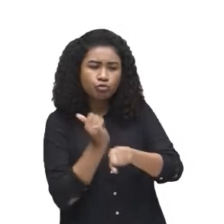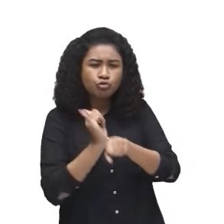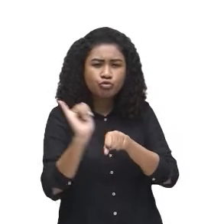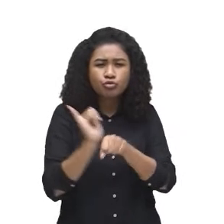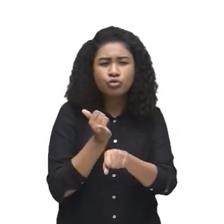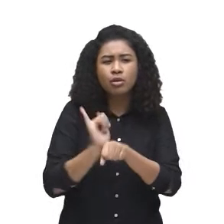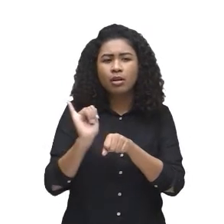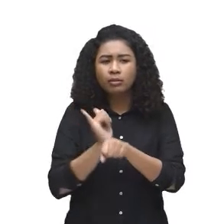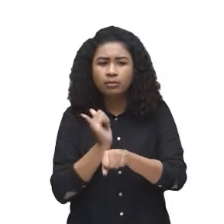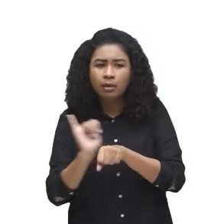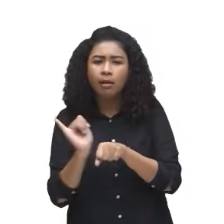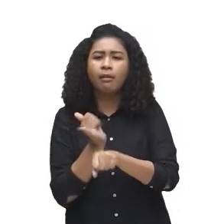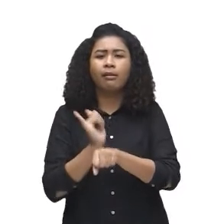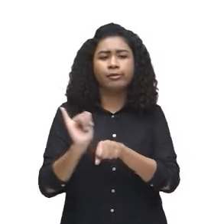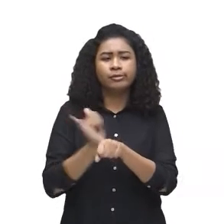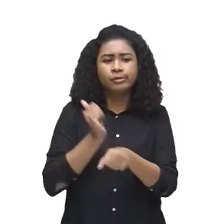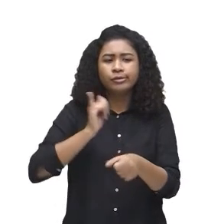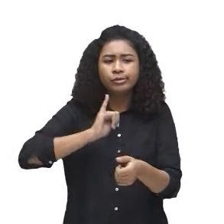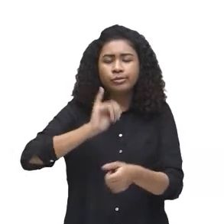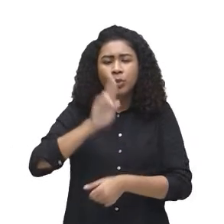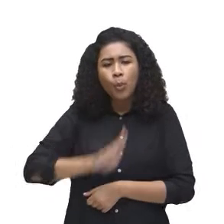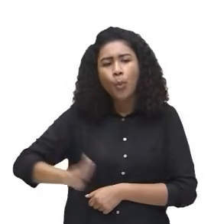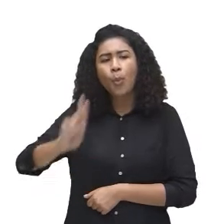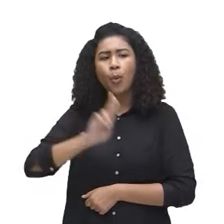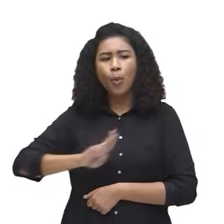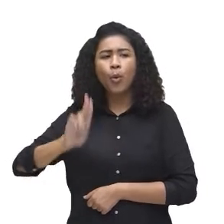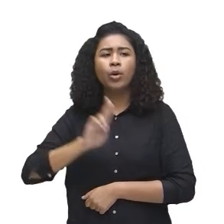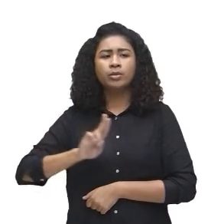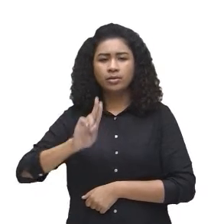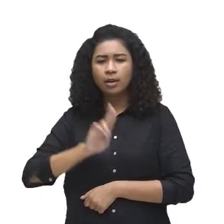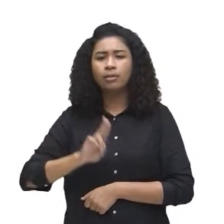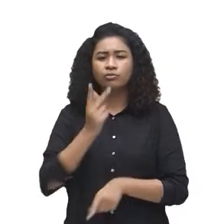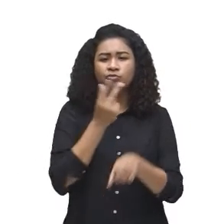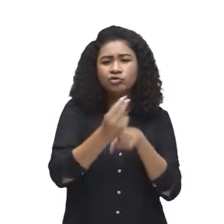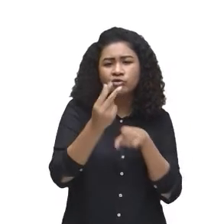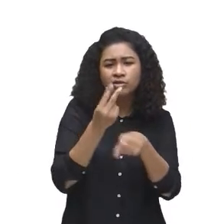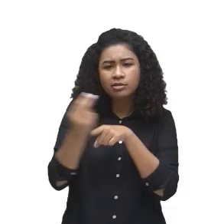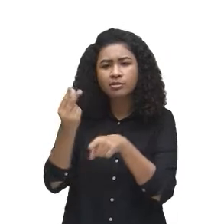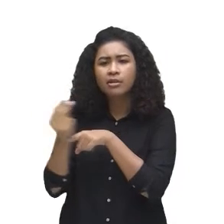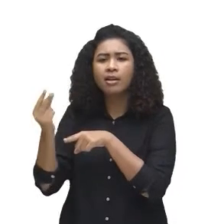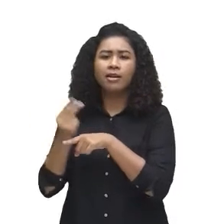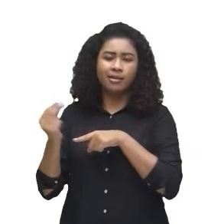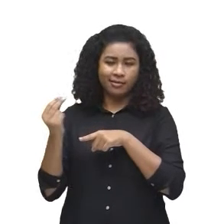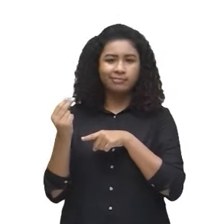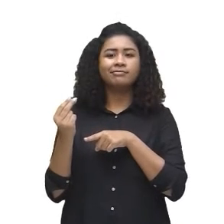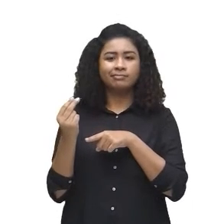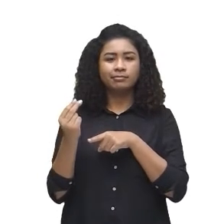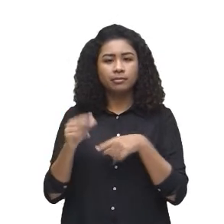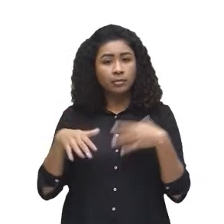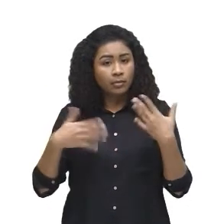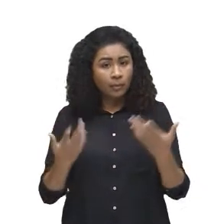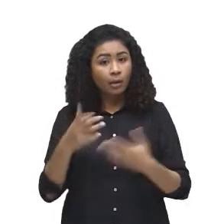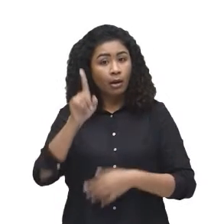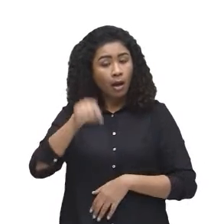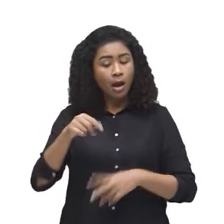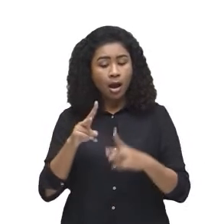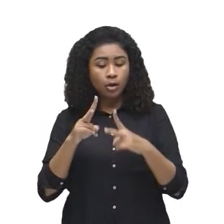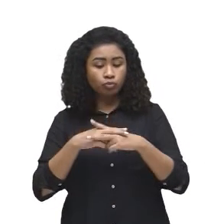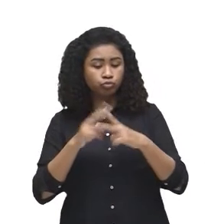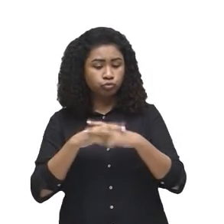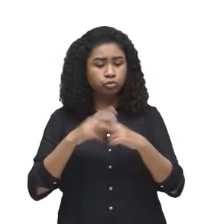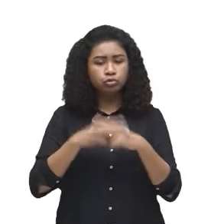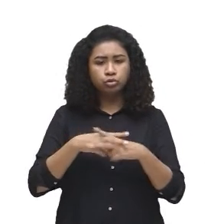ataque, de defesa, a gente está ali falando sobre atividade de luta, como uma prática corporal.